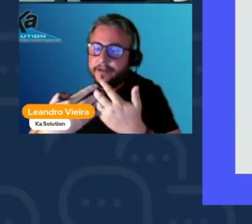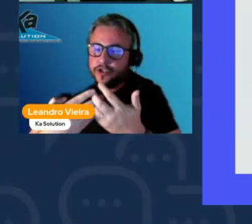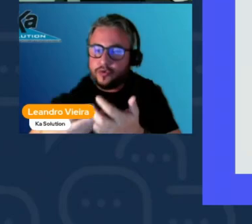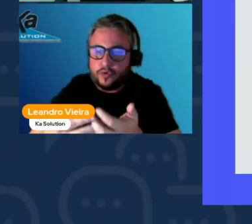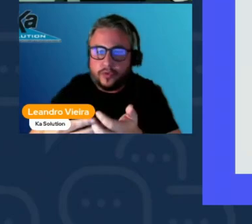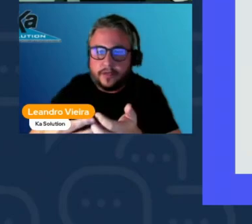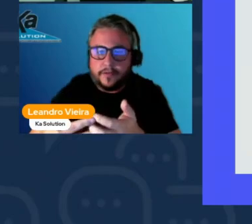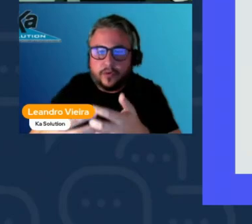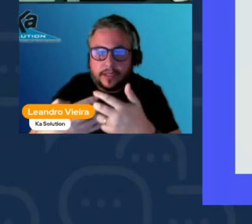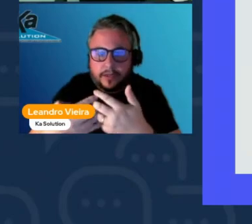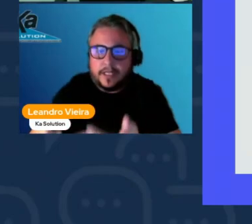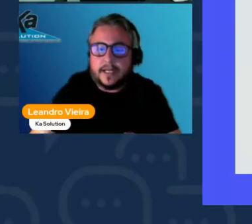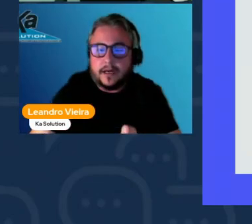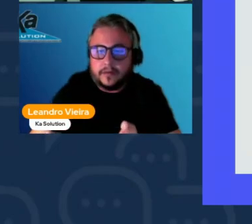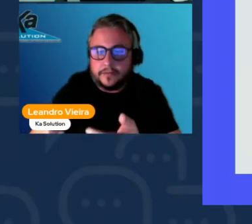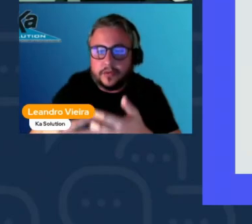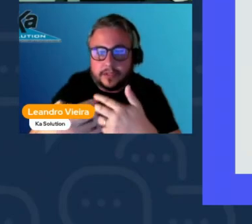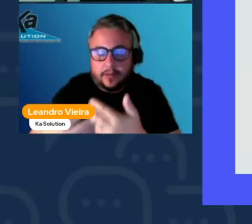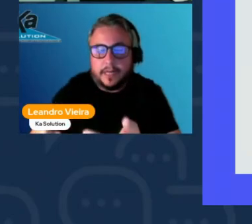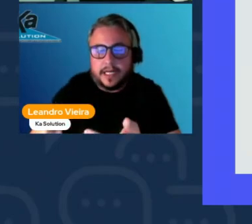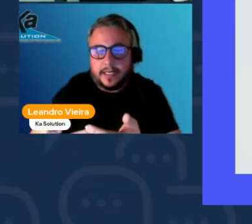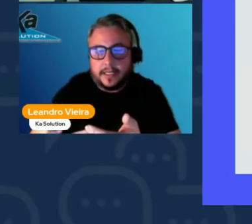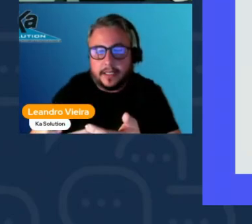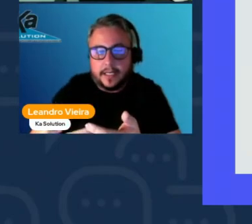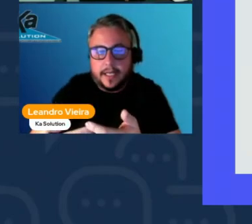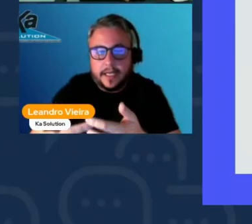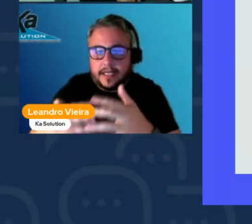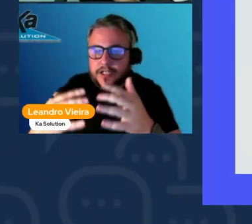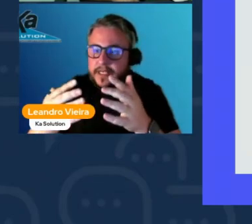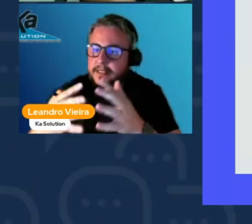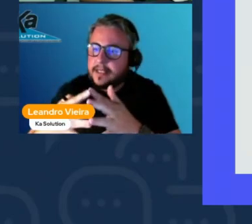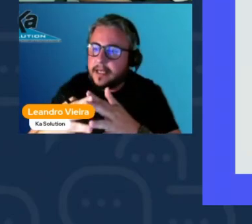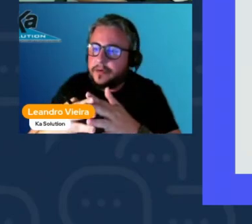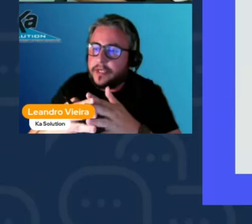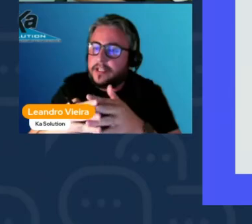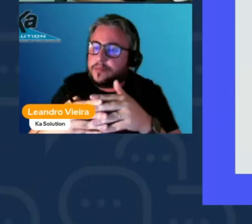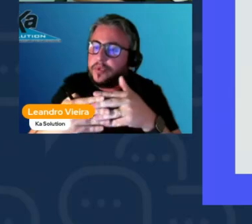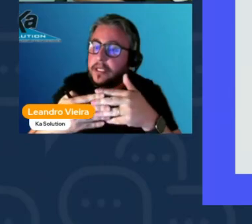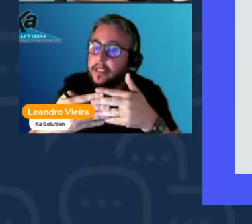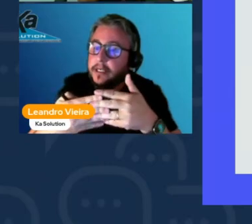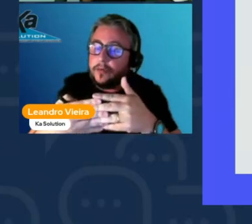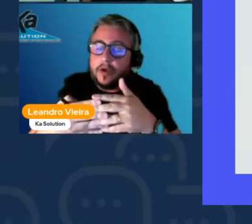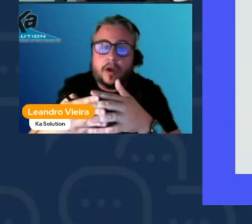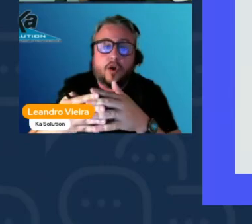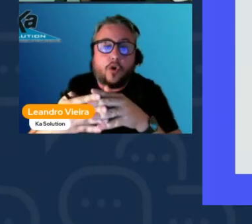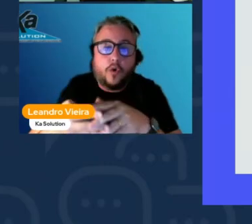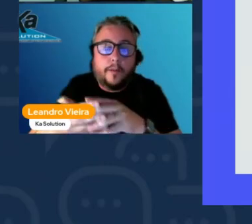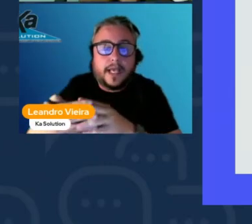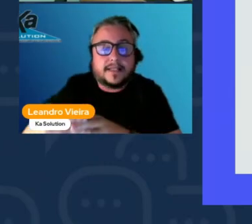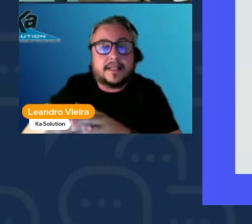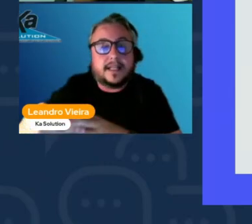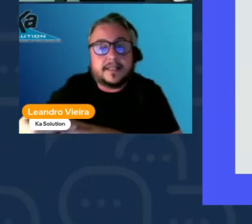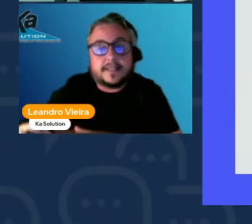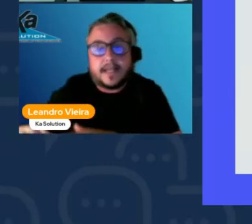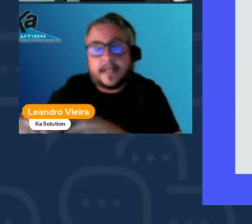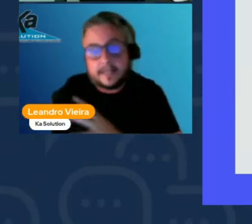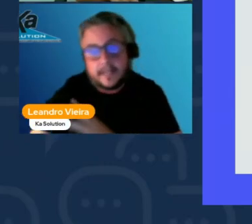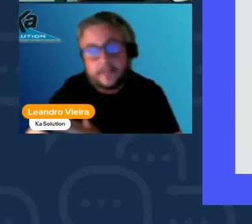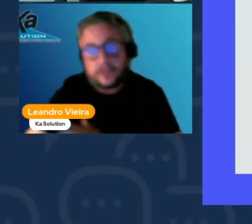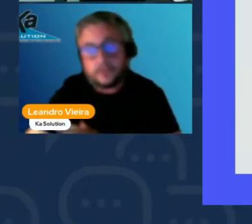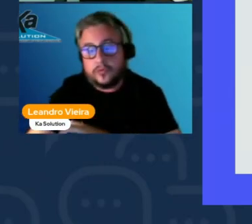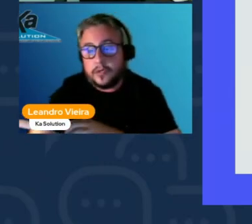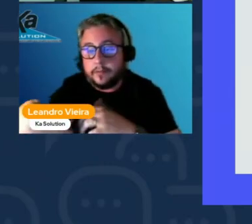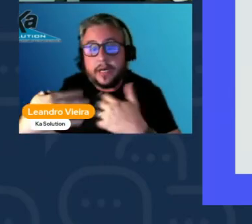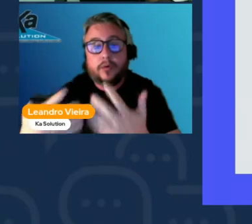essa infraestrutura ficou tão legal, ficou tão bacana, que eles pensaram que eles poderiam comercializar